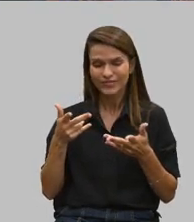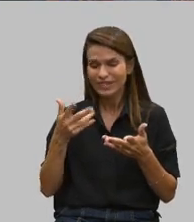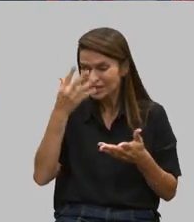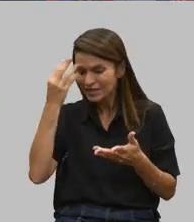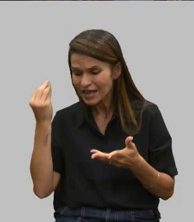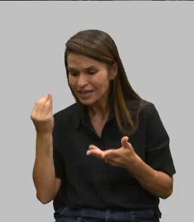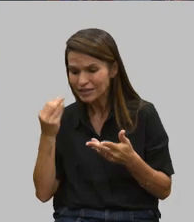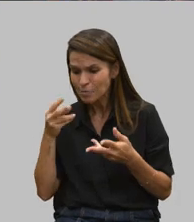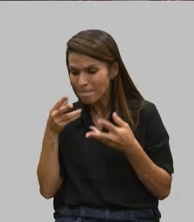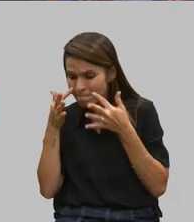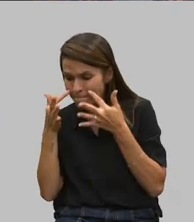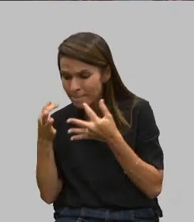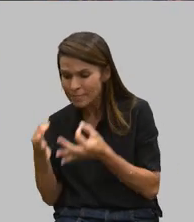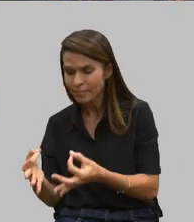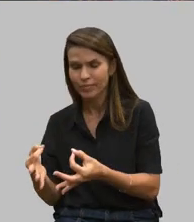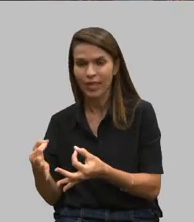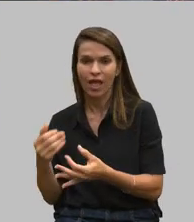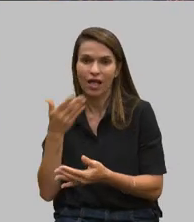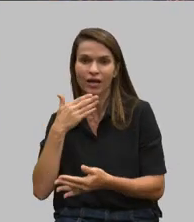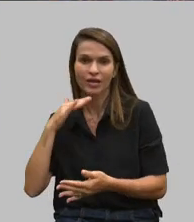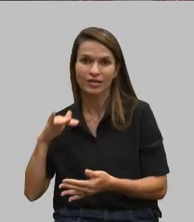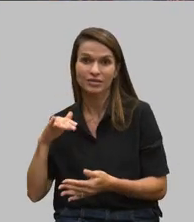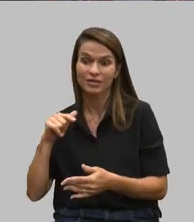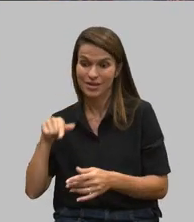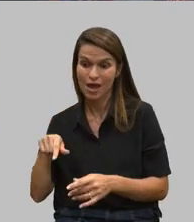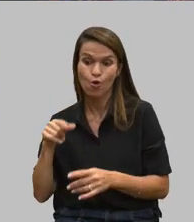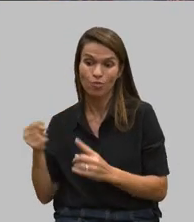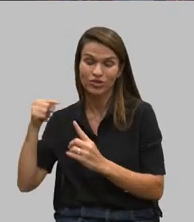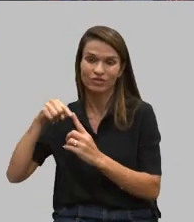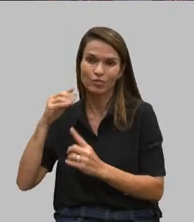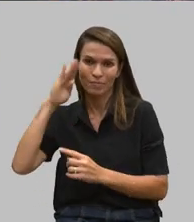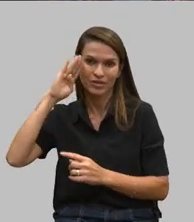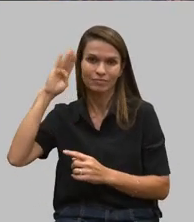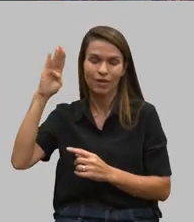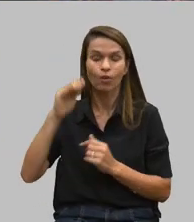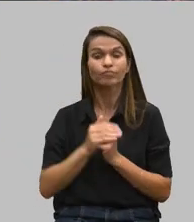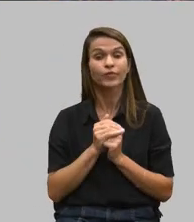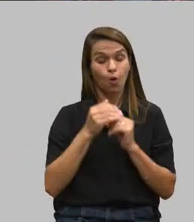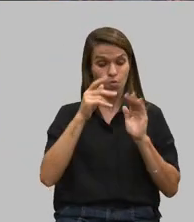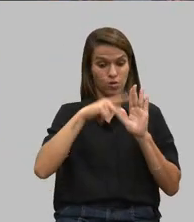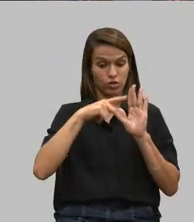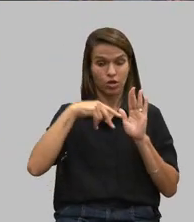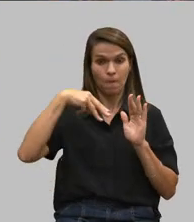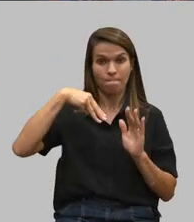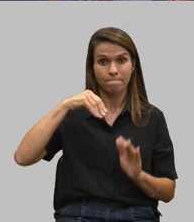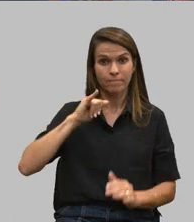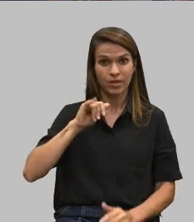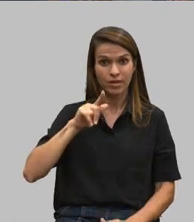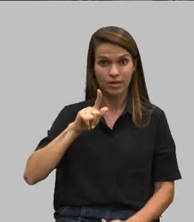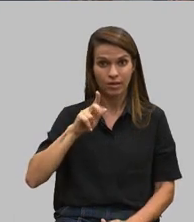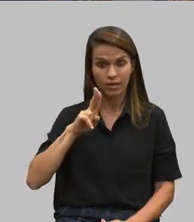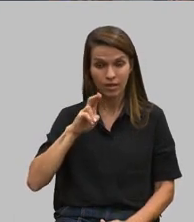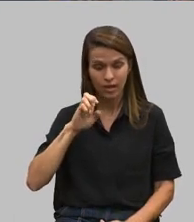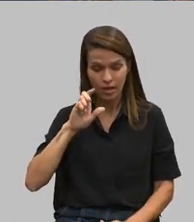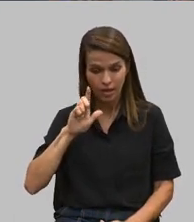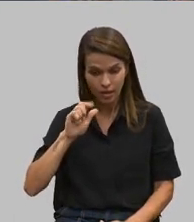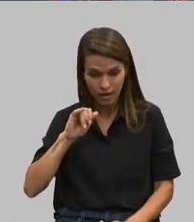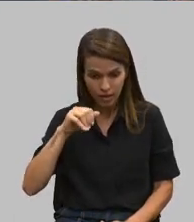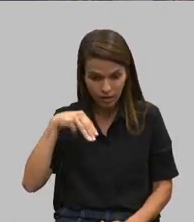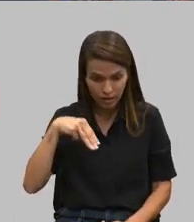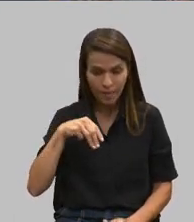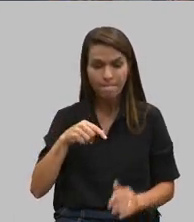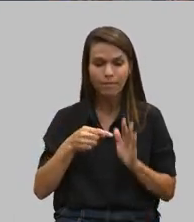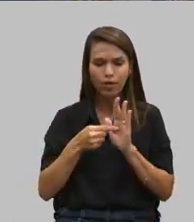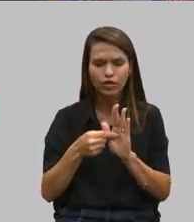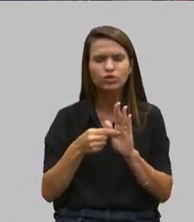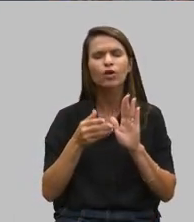e o que que a gente traz no projeto no projeto mim é exatamente o fortalecimento da escola como local